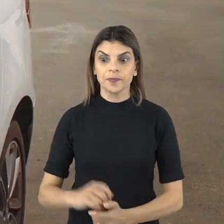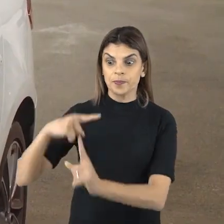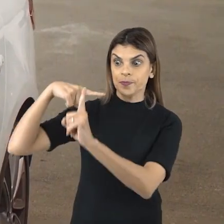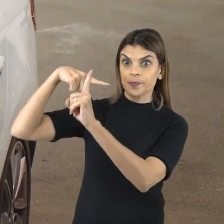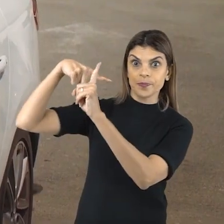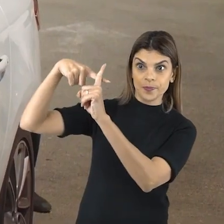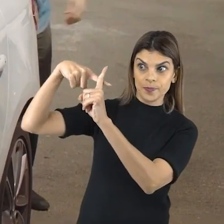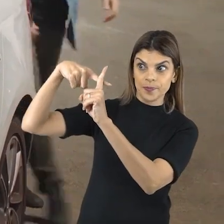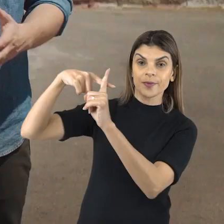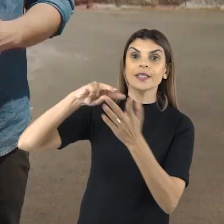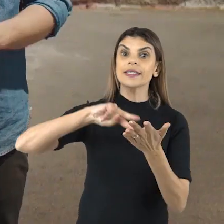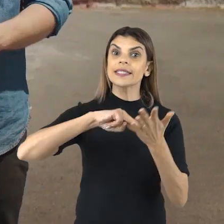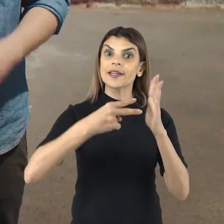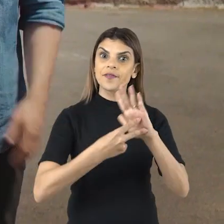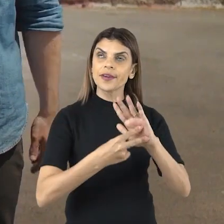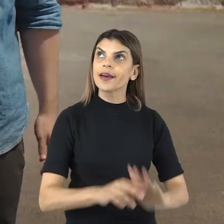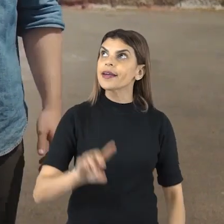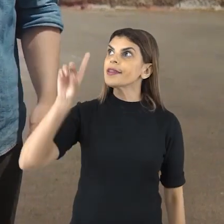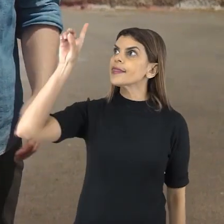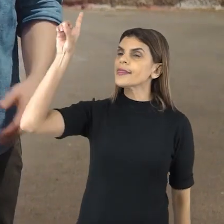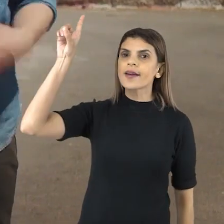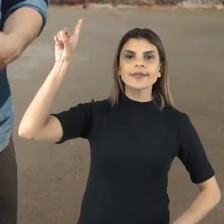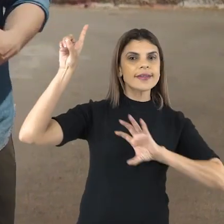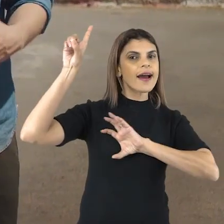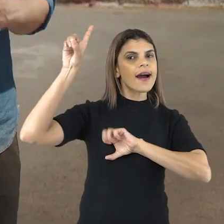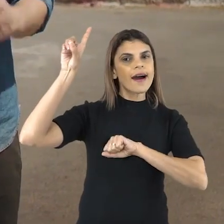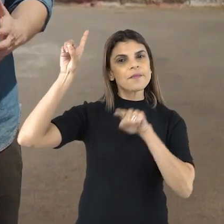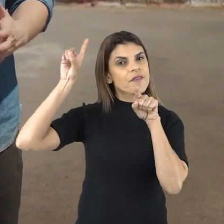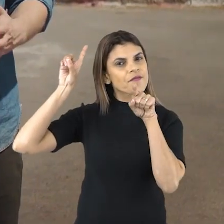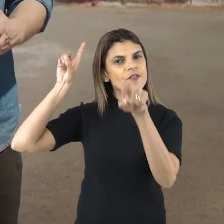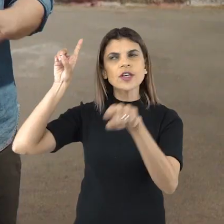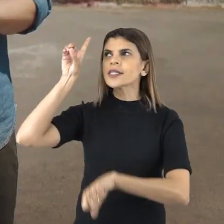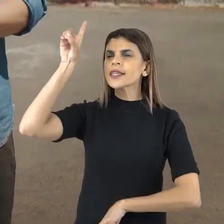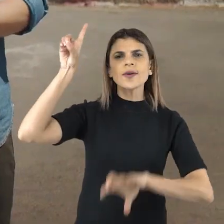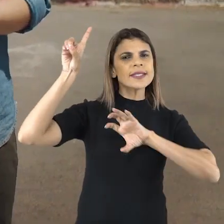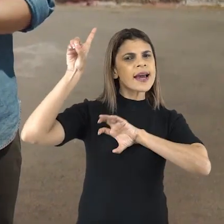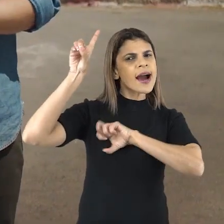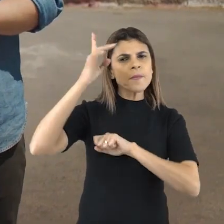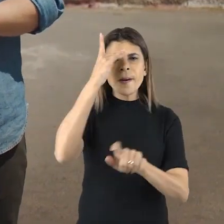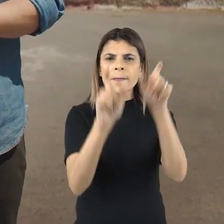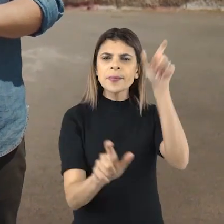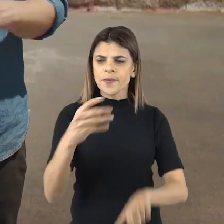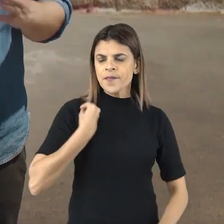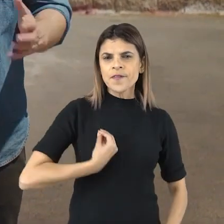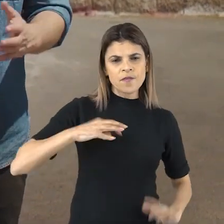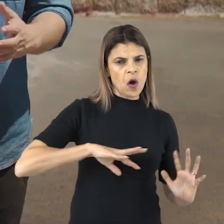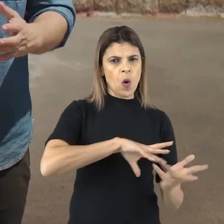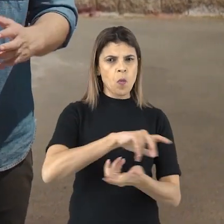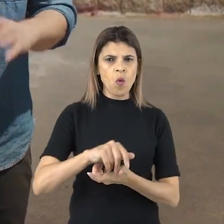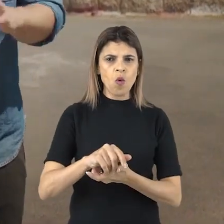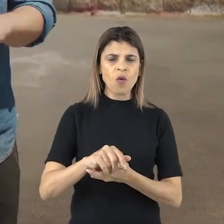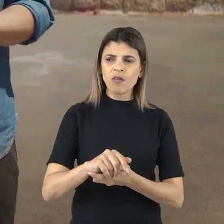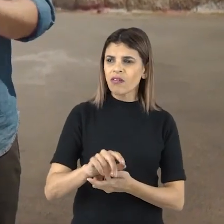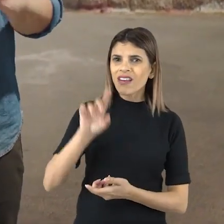A cruz nos mostra que Deus ama este mundo, que Ele ama você, e nos mostra que Ele fez algo a respeito do problema do pecado. Que Ele não ignorou o